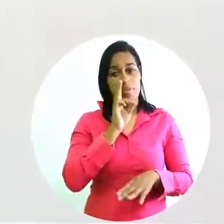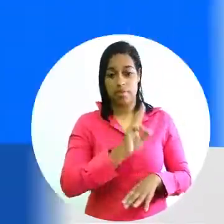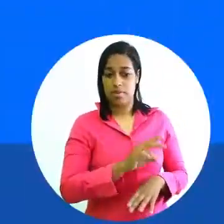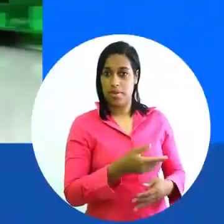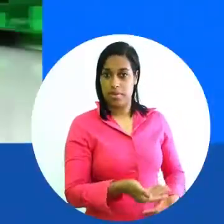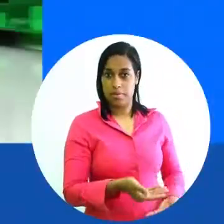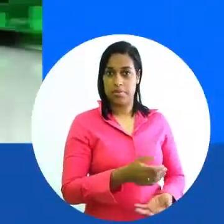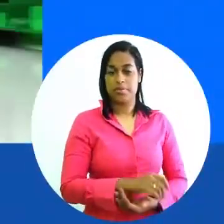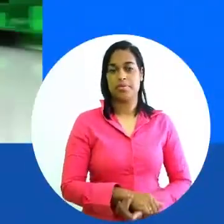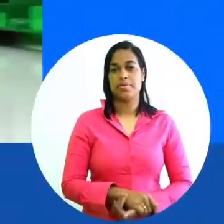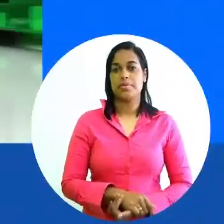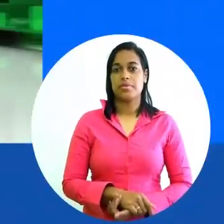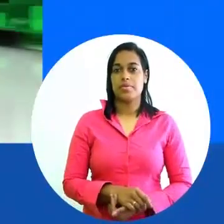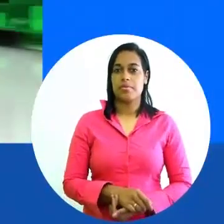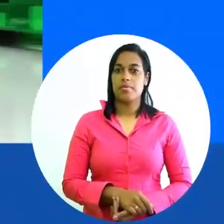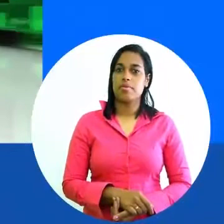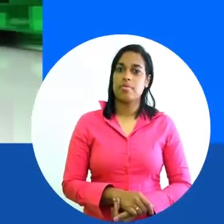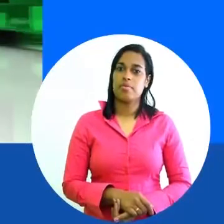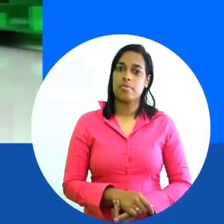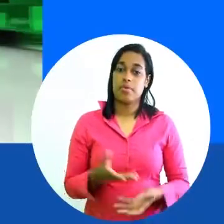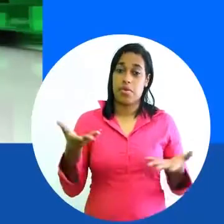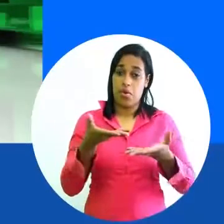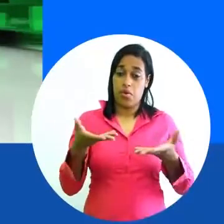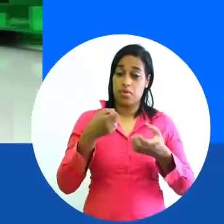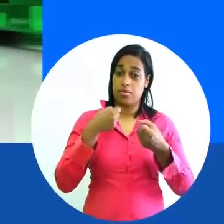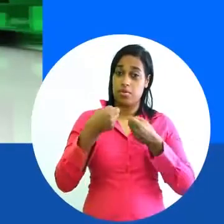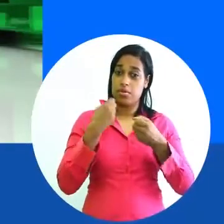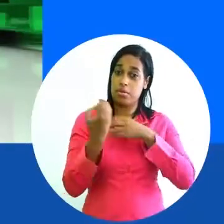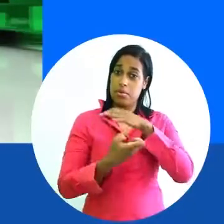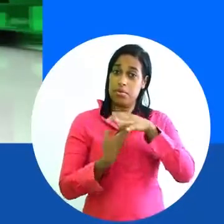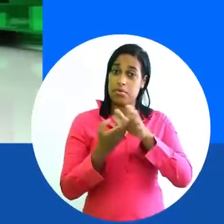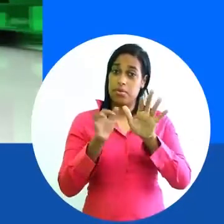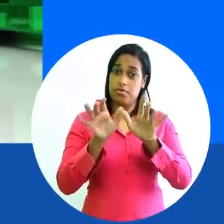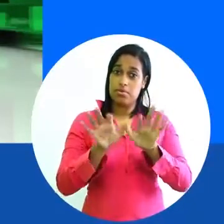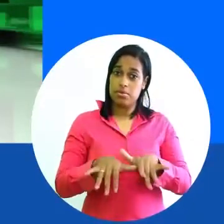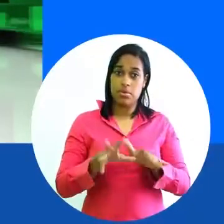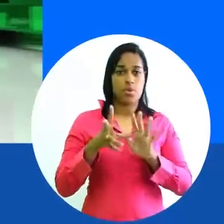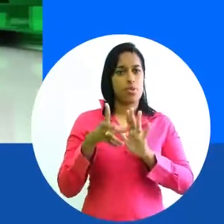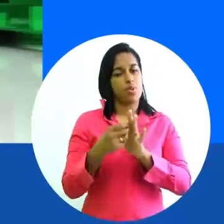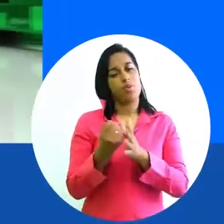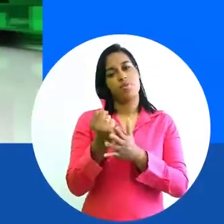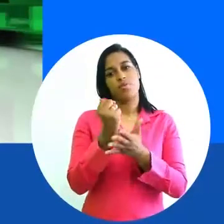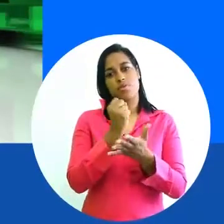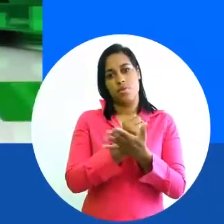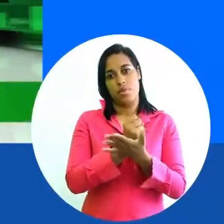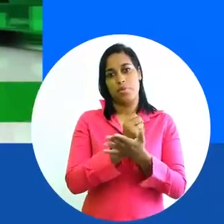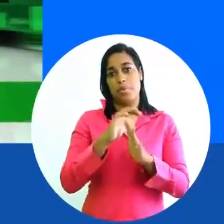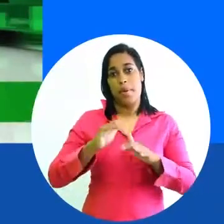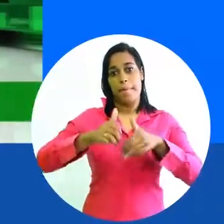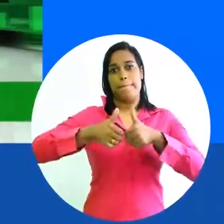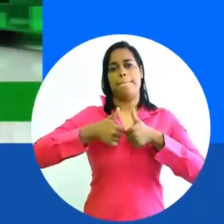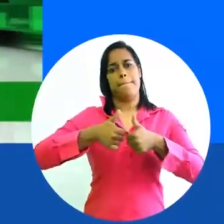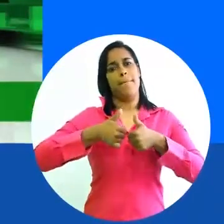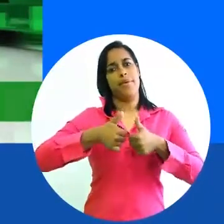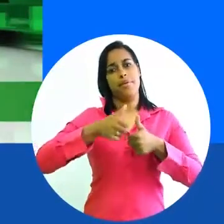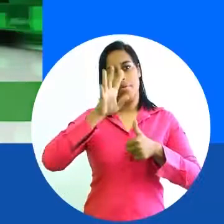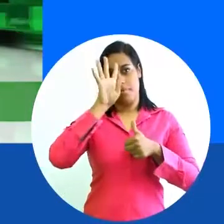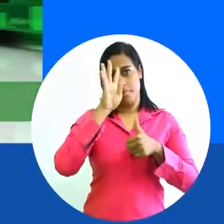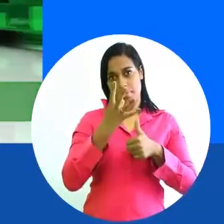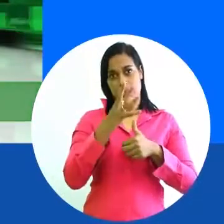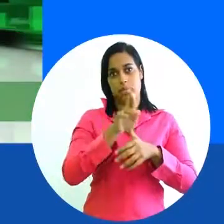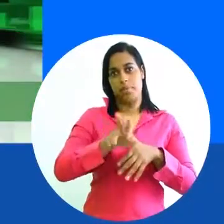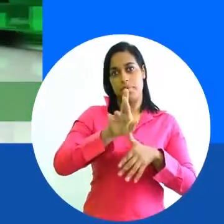assistir? Muitas empresas decidiram. Digitalizar todos os documentos é a melhor solução. E